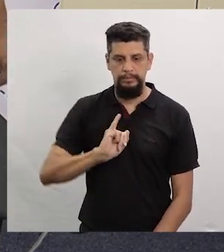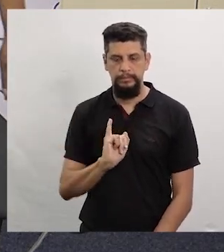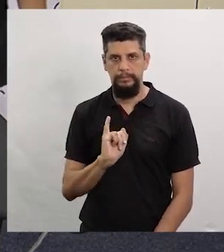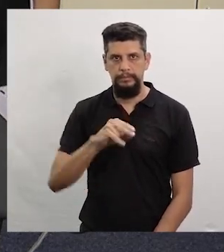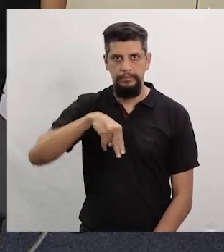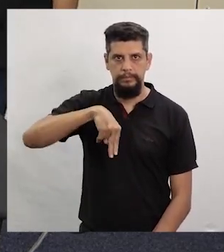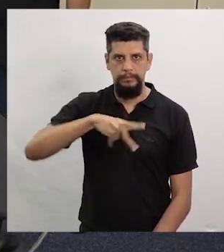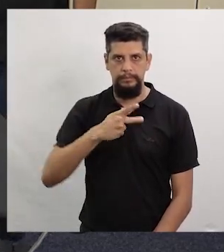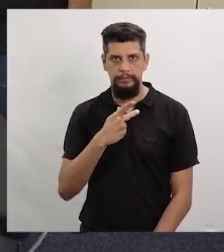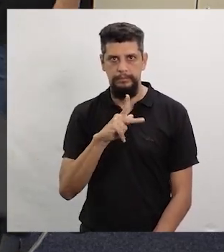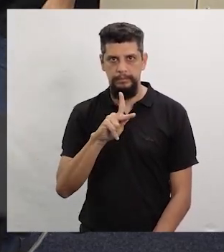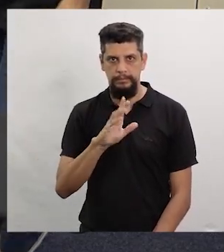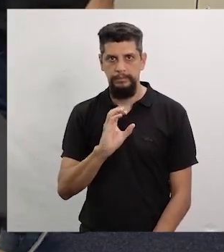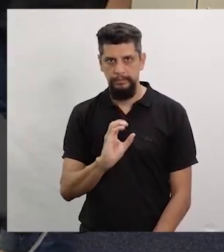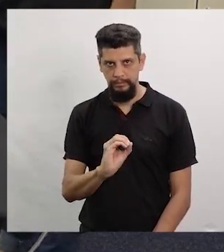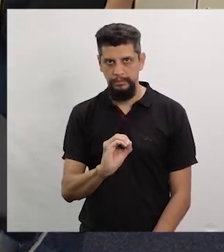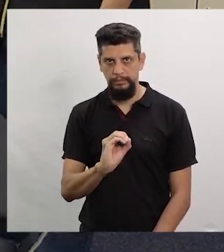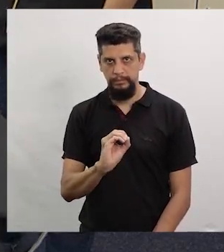de